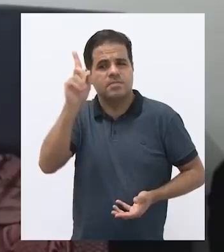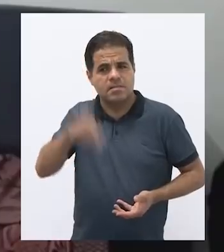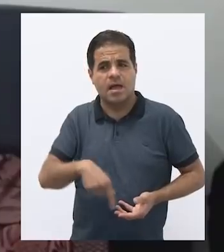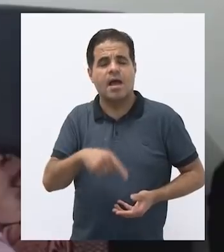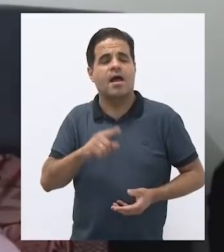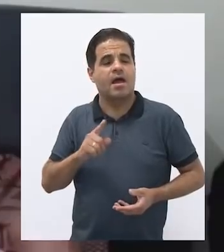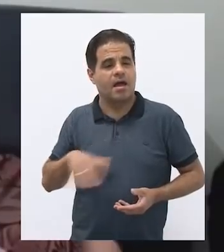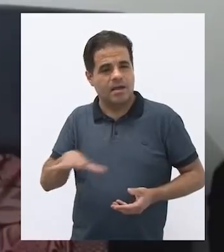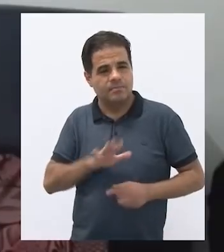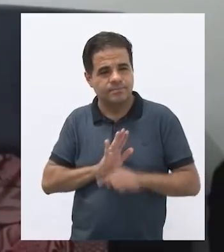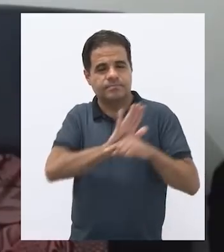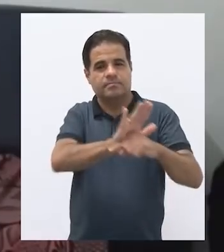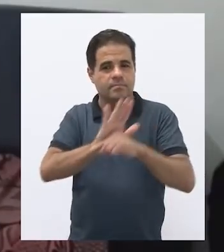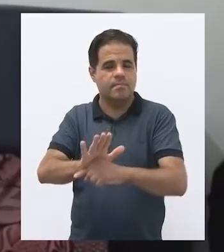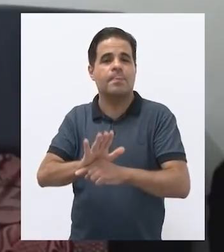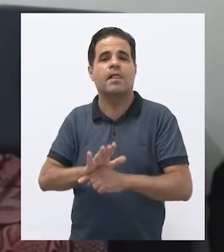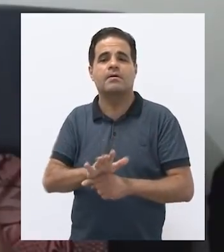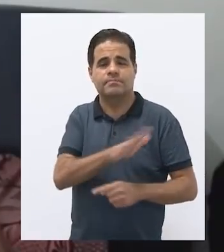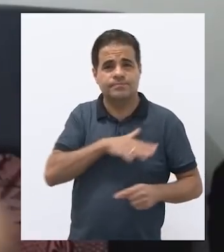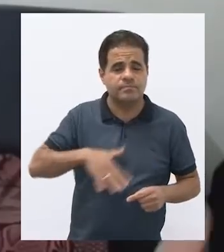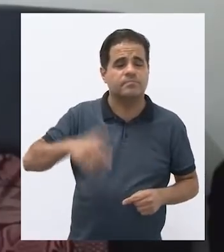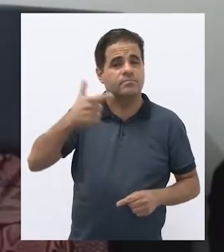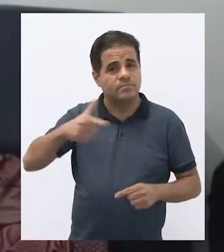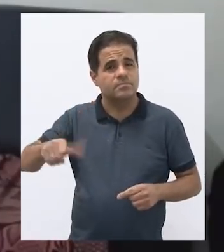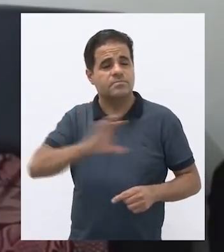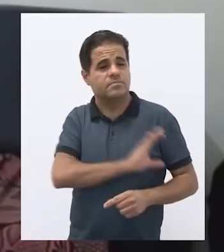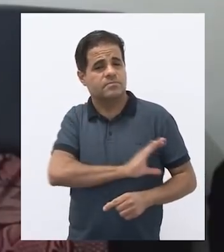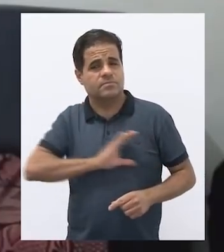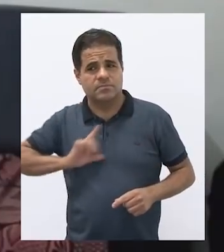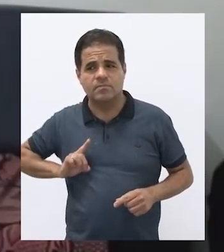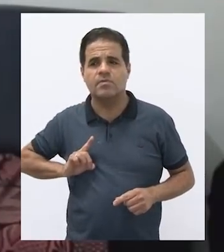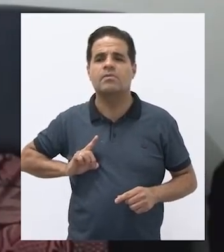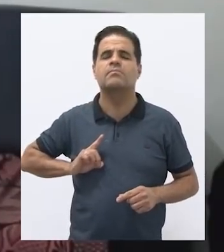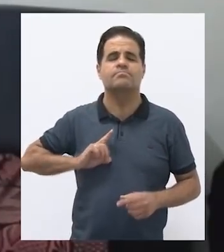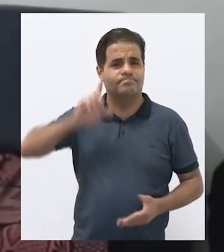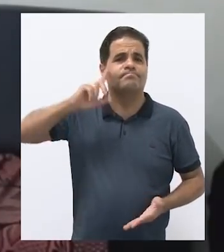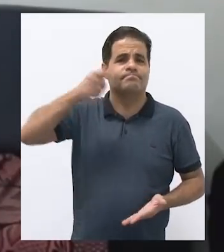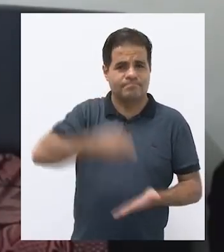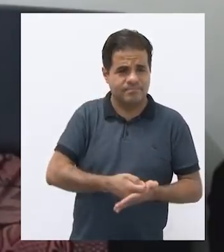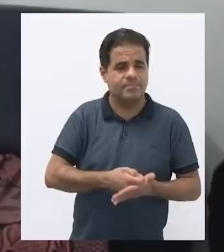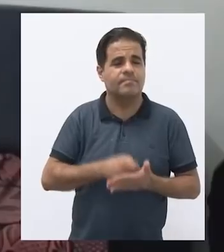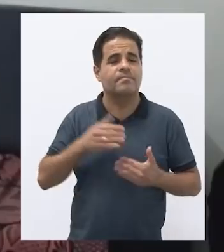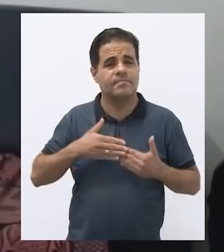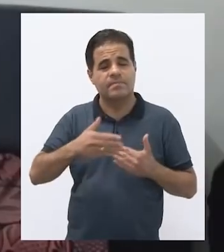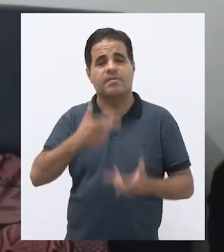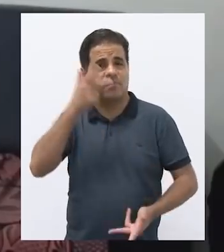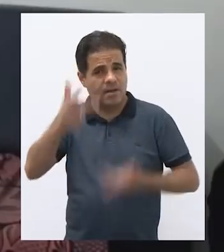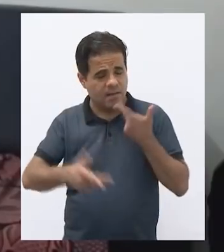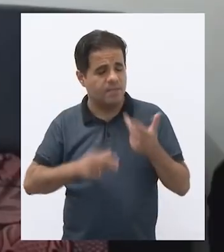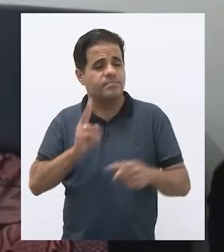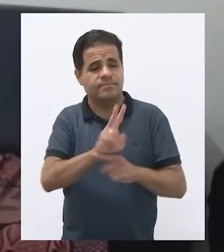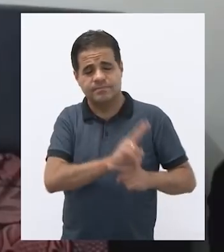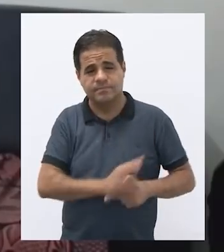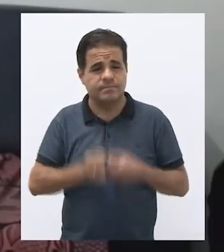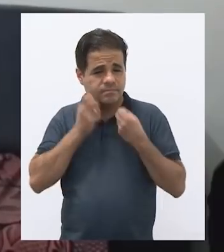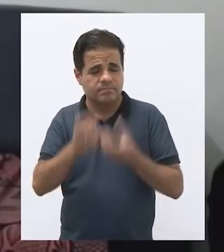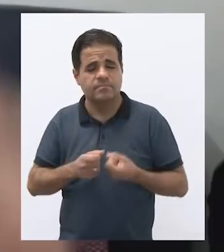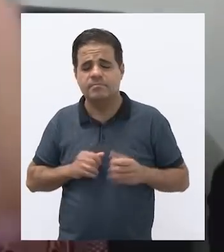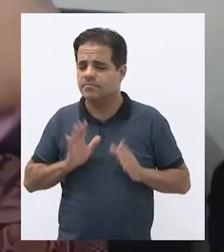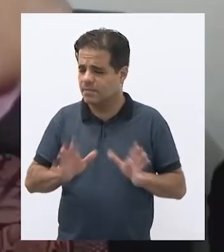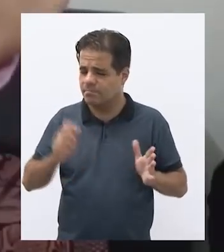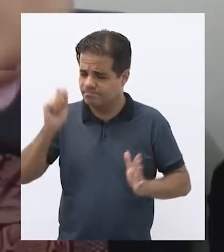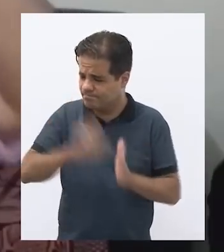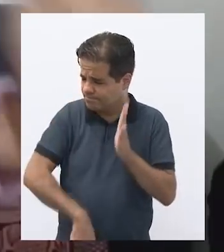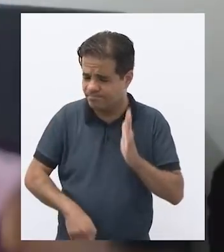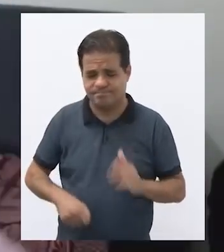dados que ajudam as demais coordenadorias nessas decisões. Então, assim, falar de proteção de dados, já estou